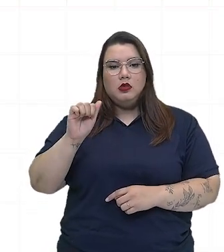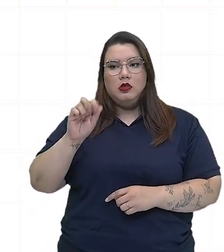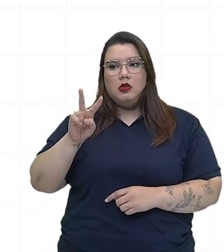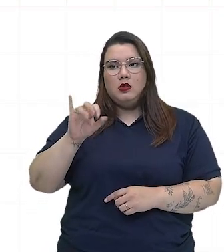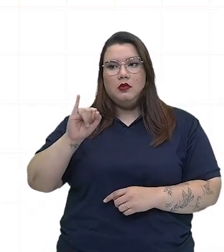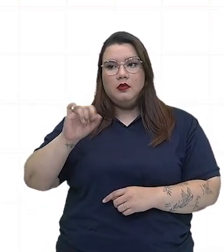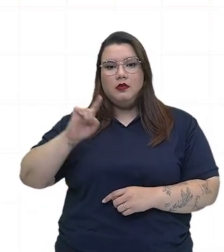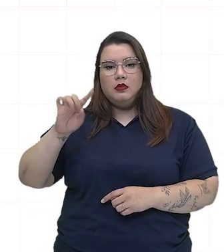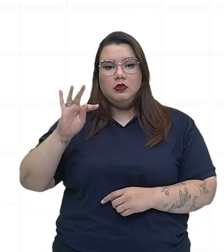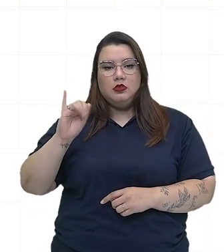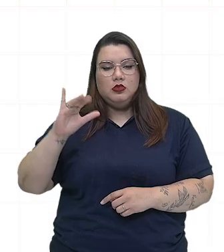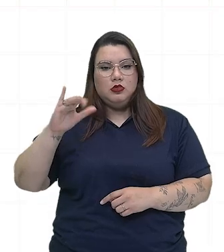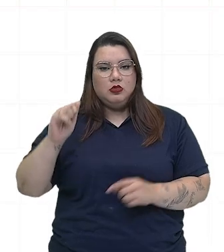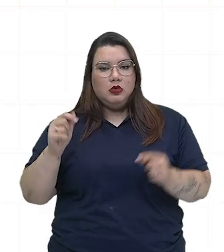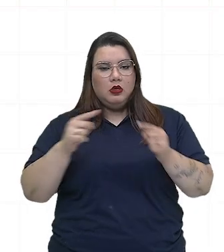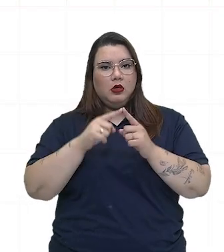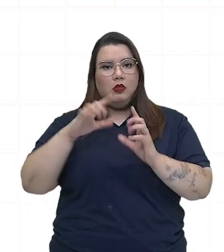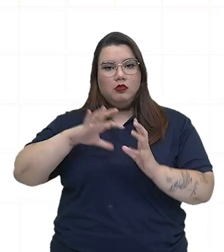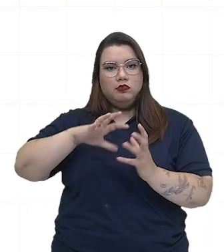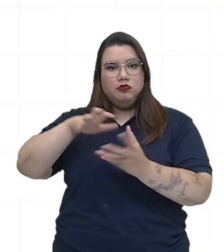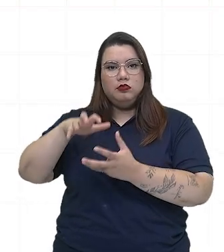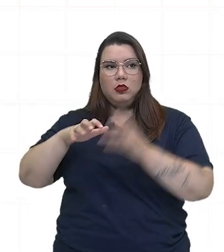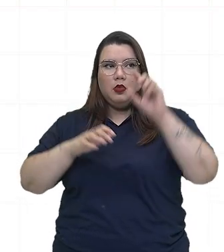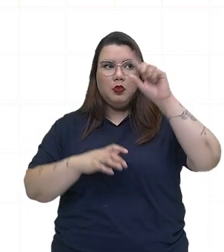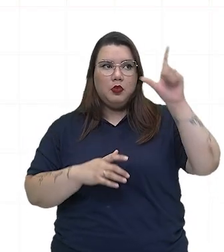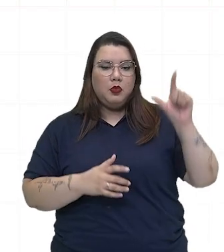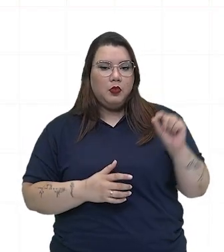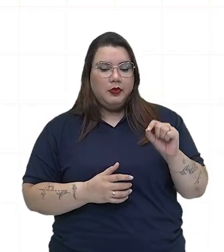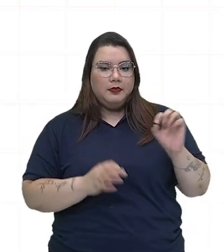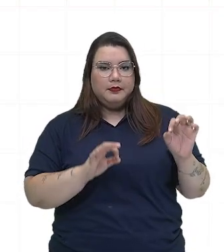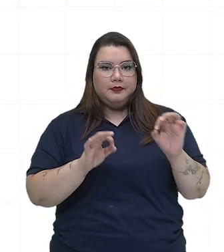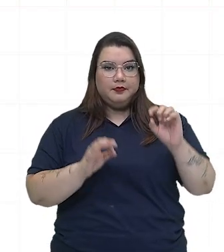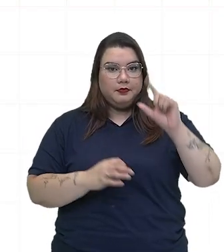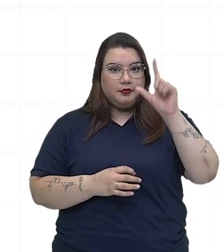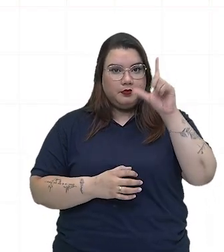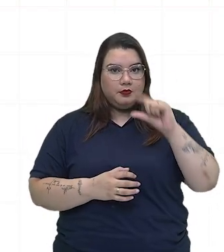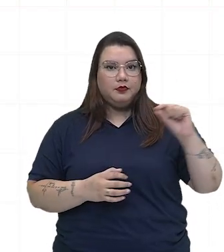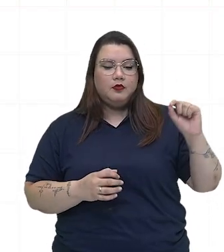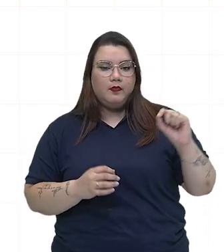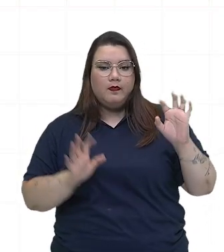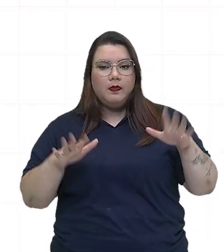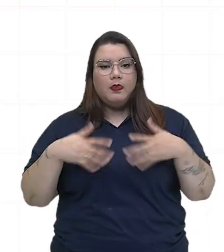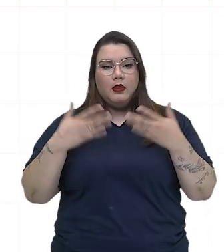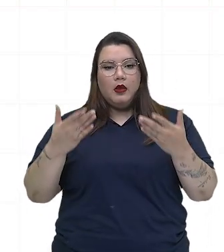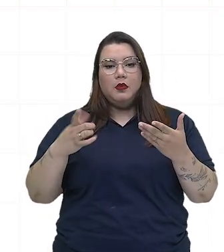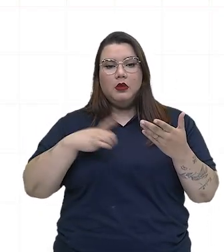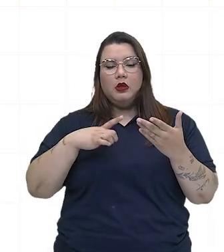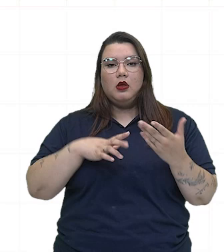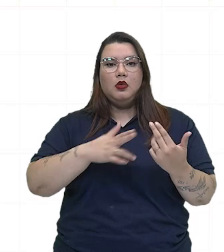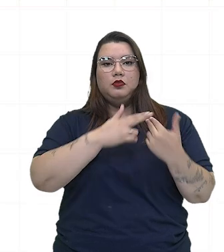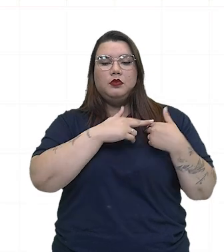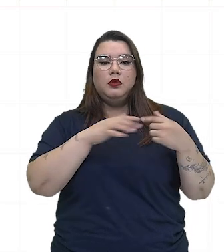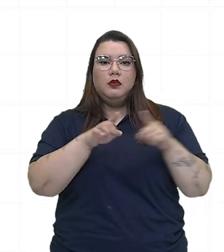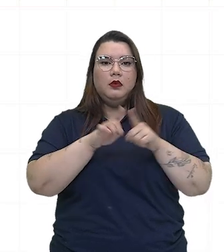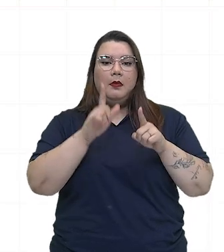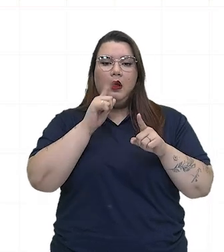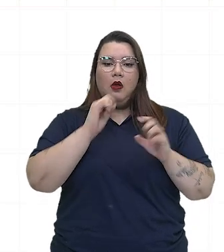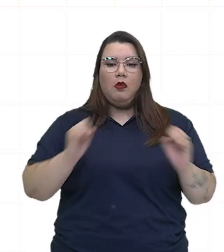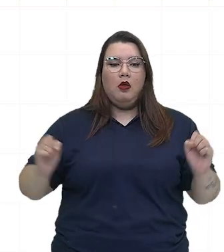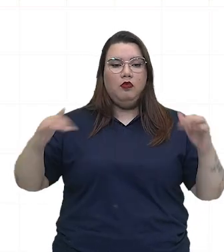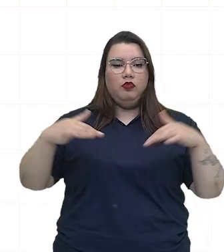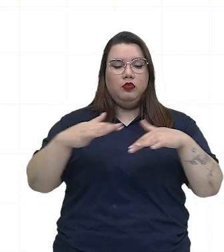que são responsáveis pelas marés. Então, uma das ideias que Wegener dizia,